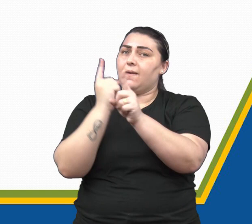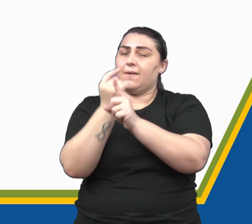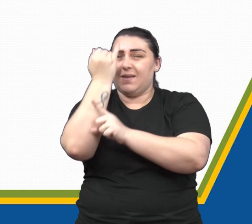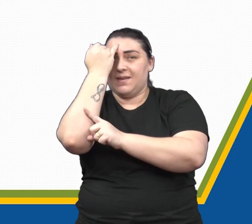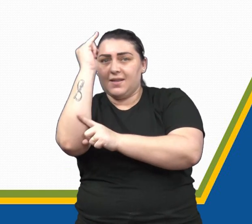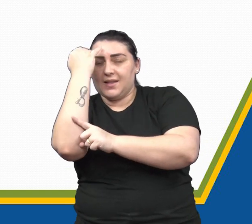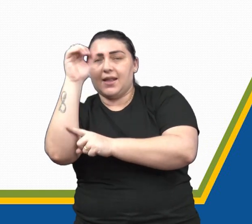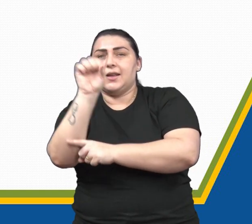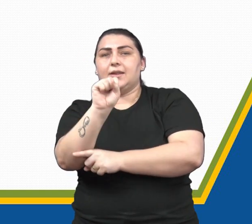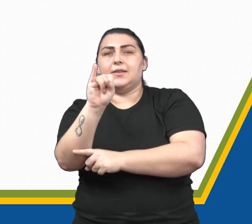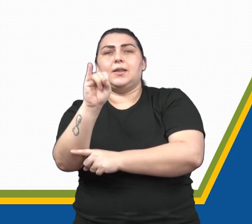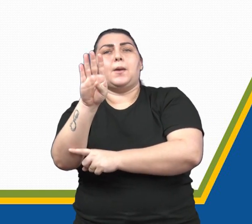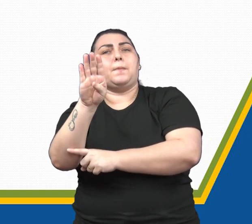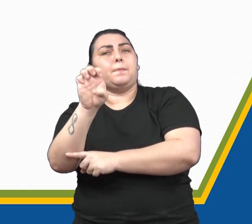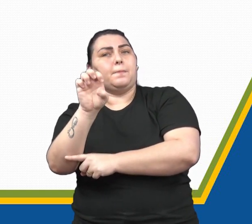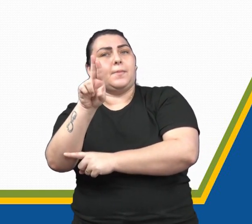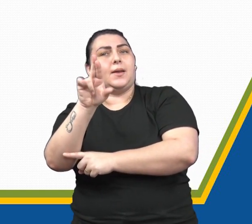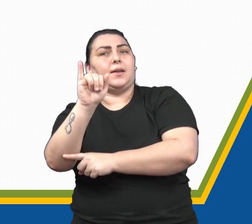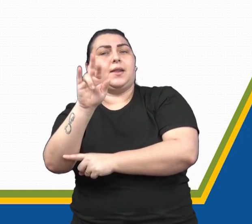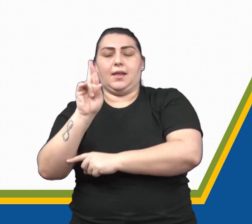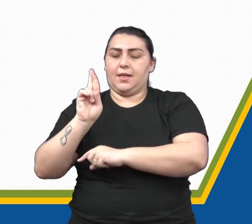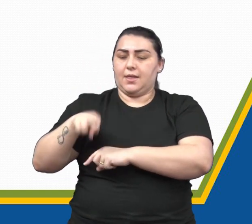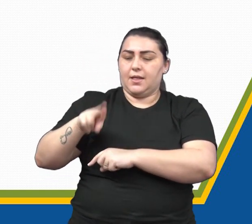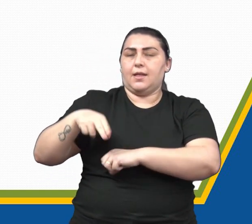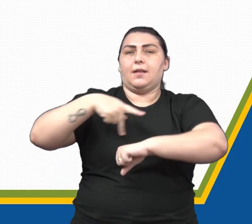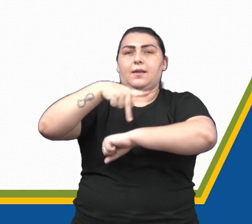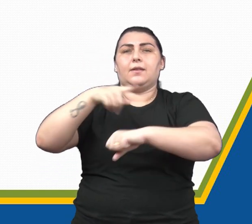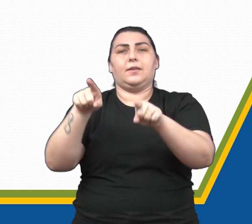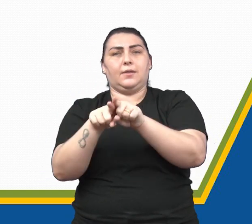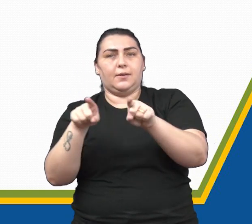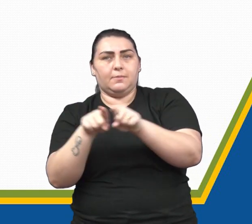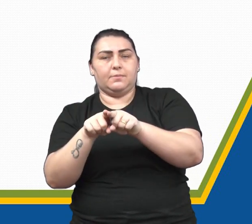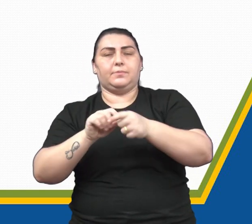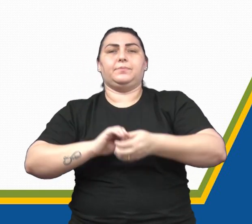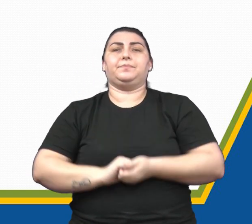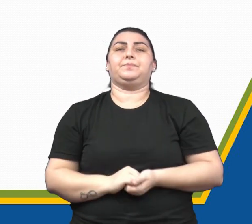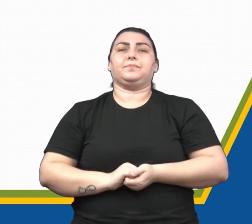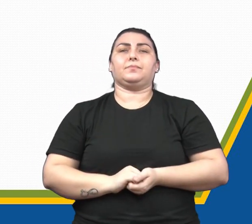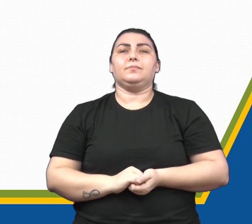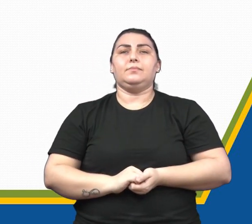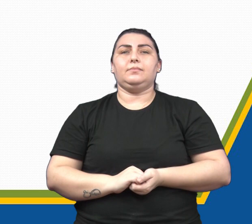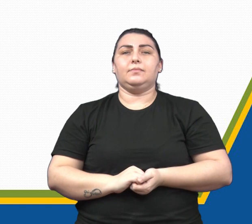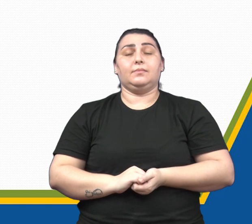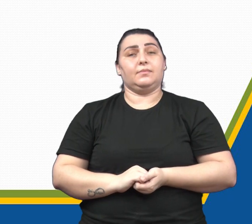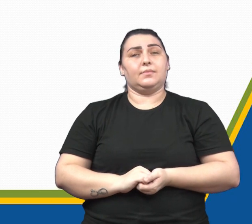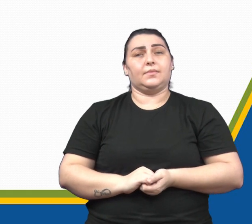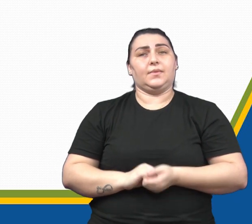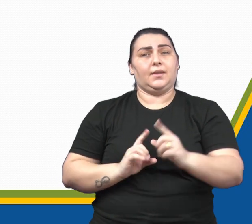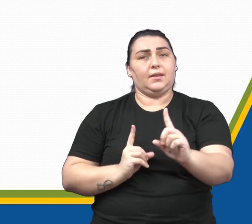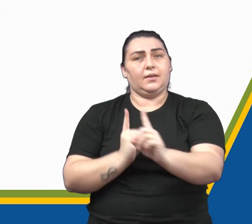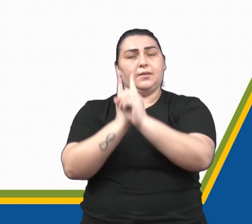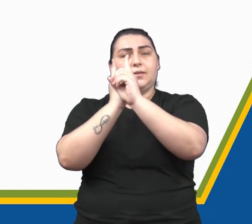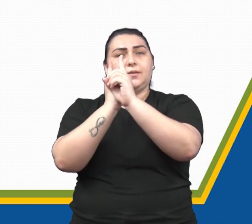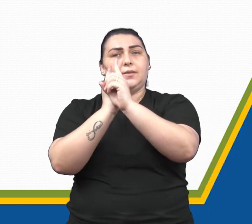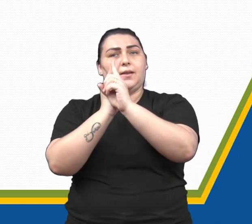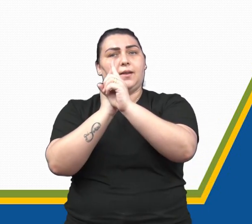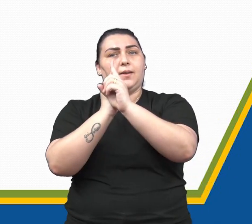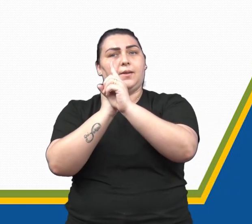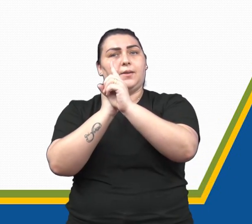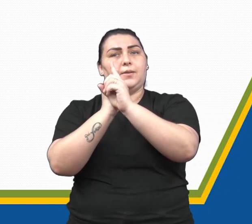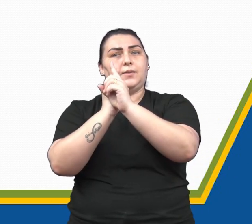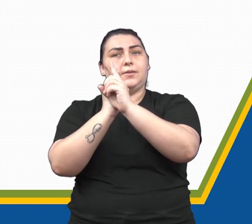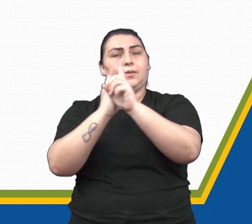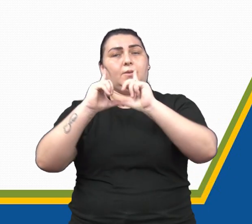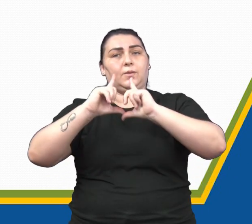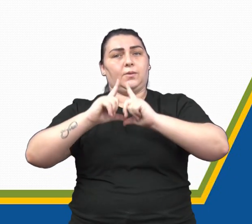da Sibéria, na Rússia, como eu falei para vocês, que é transcontinental, certo? E também encontramos no Japão esse